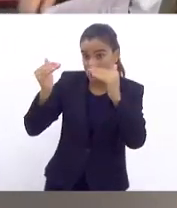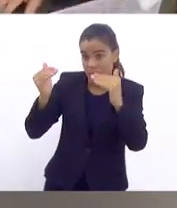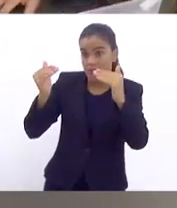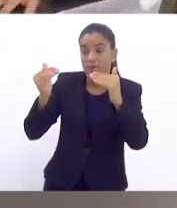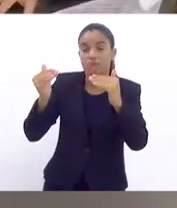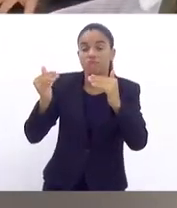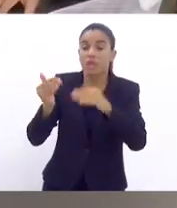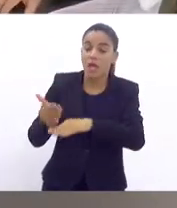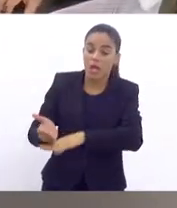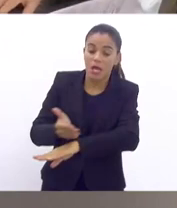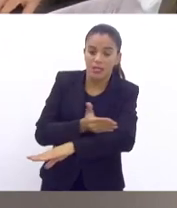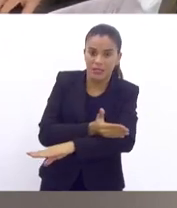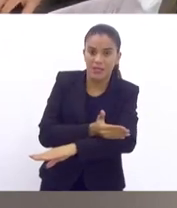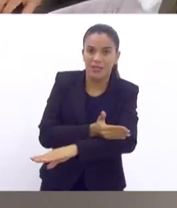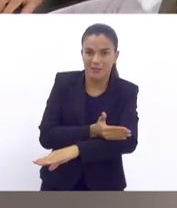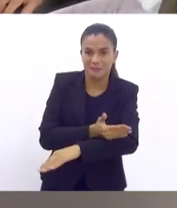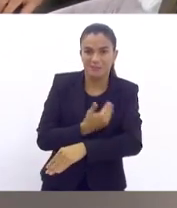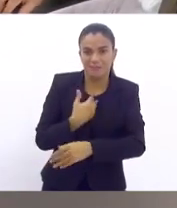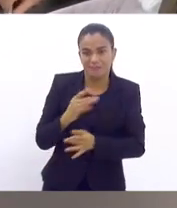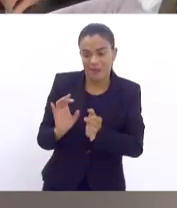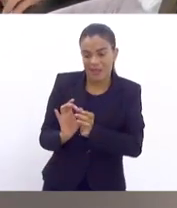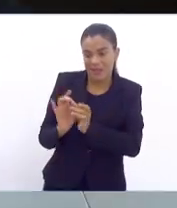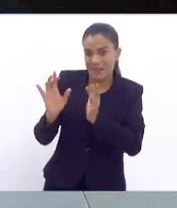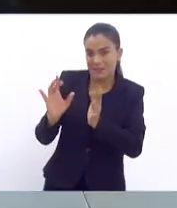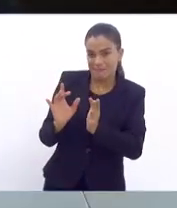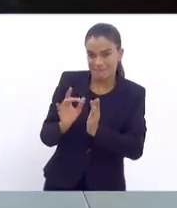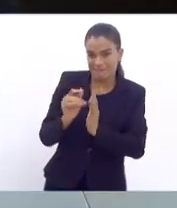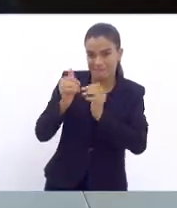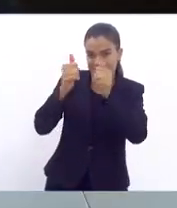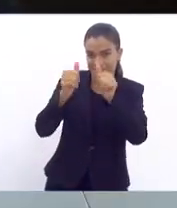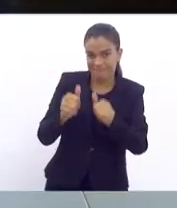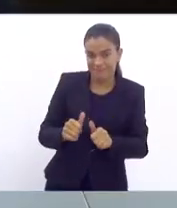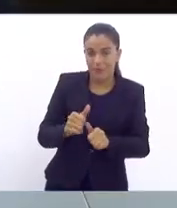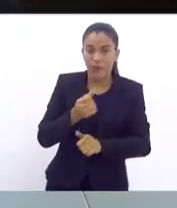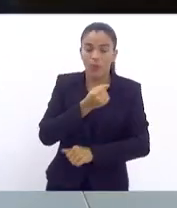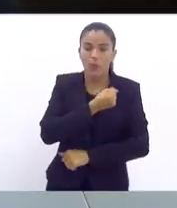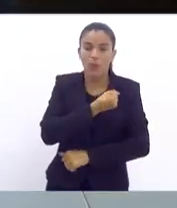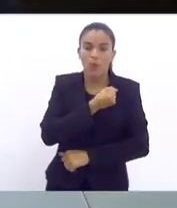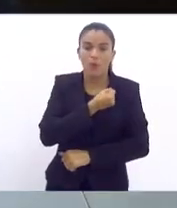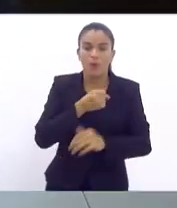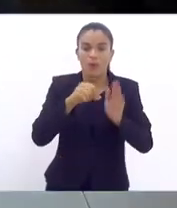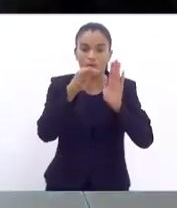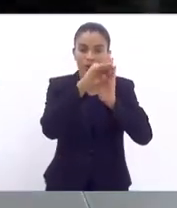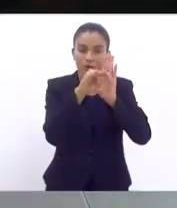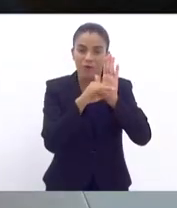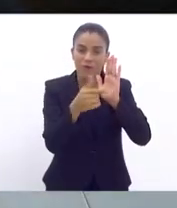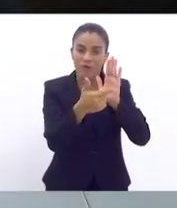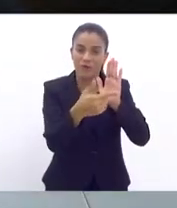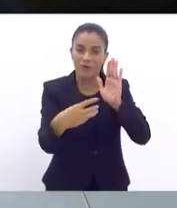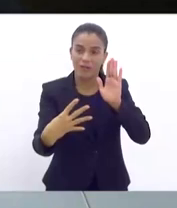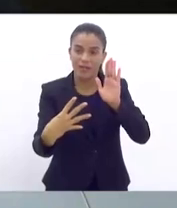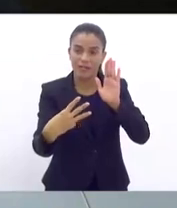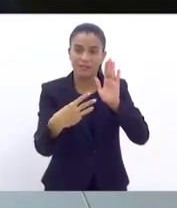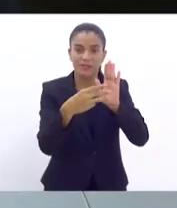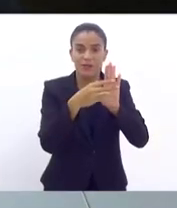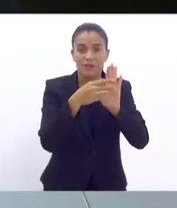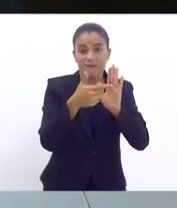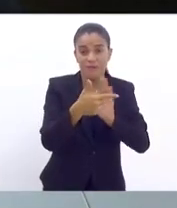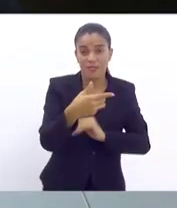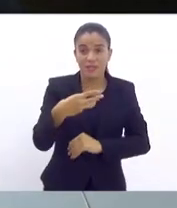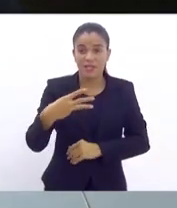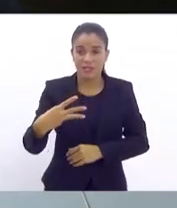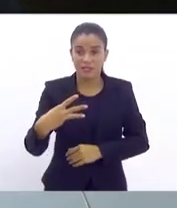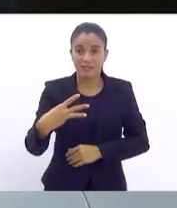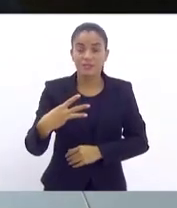mente me conceder vista é o 23 na pauta seis quatro nove